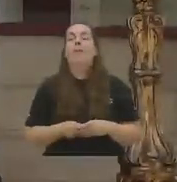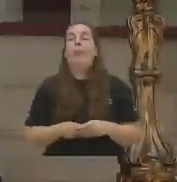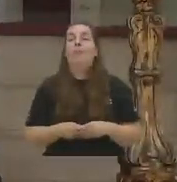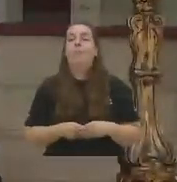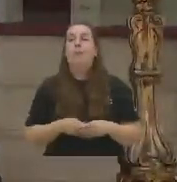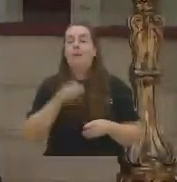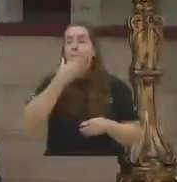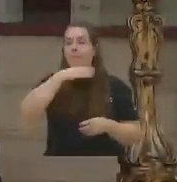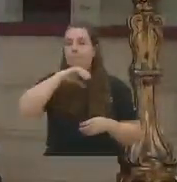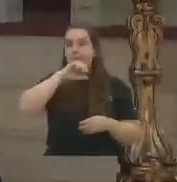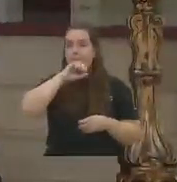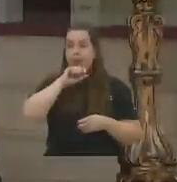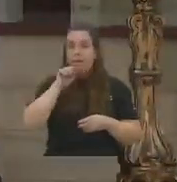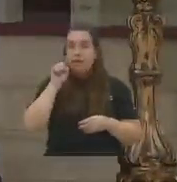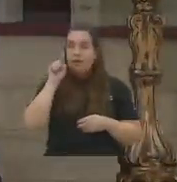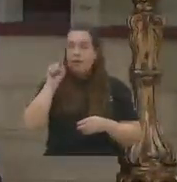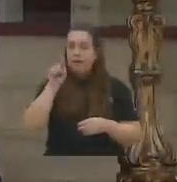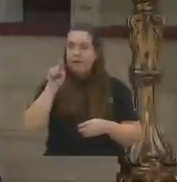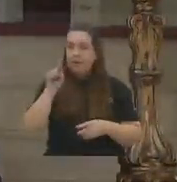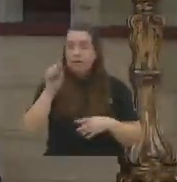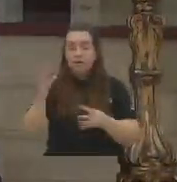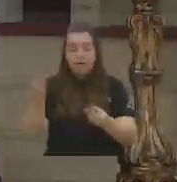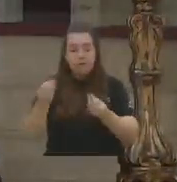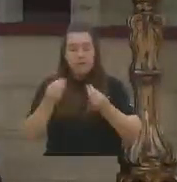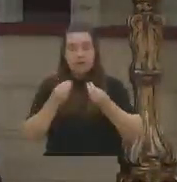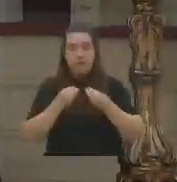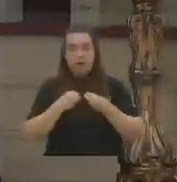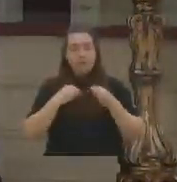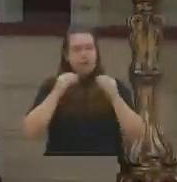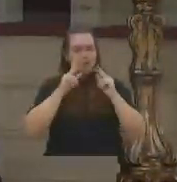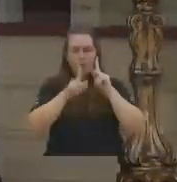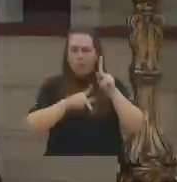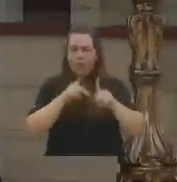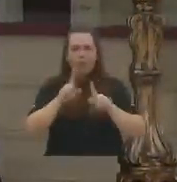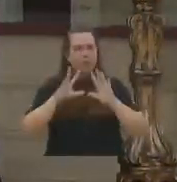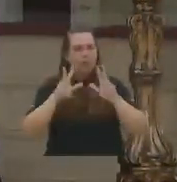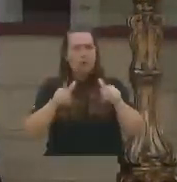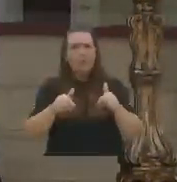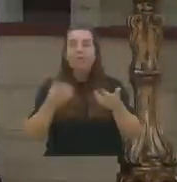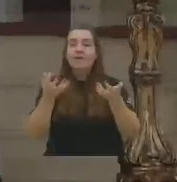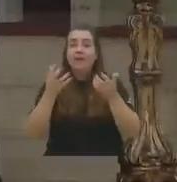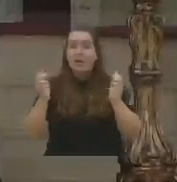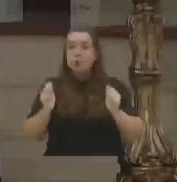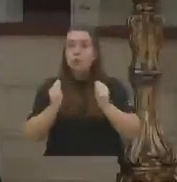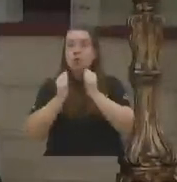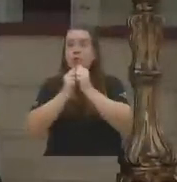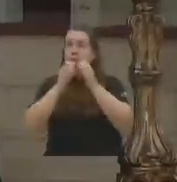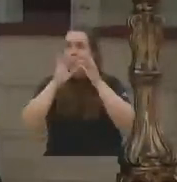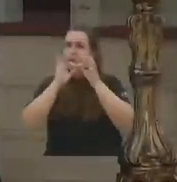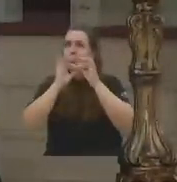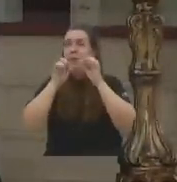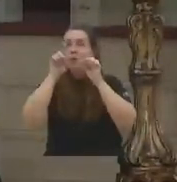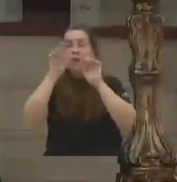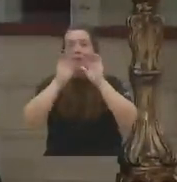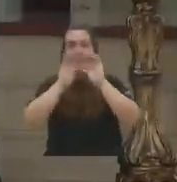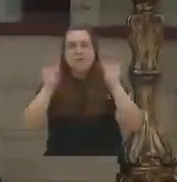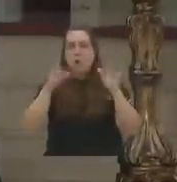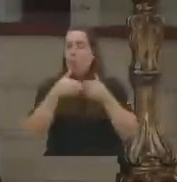Pai, aqueles que me deste, quero que estejam comigo onde eu